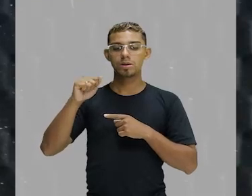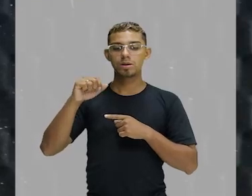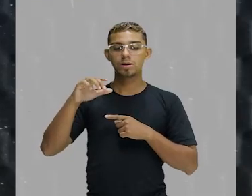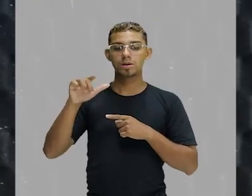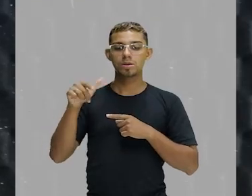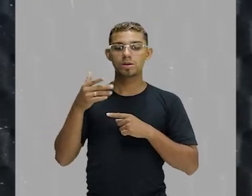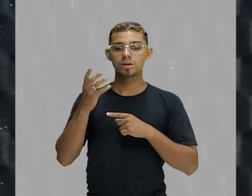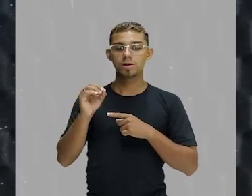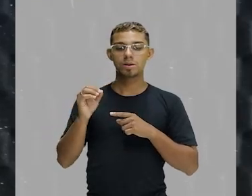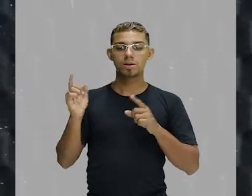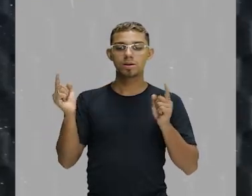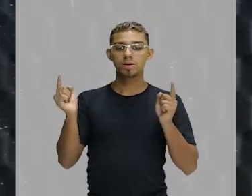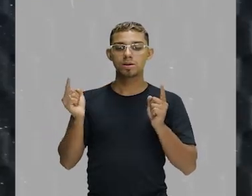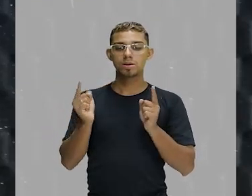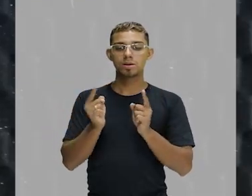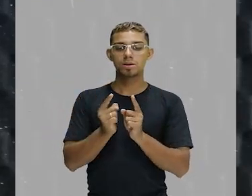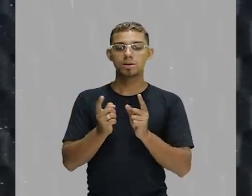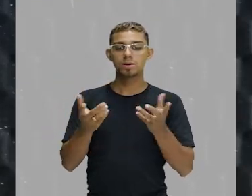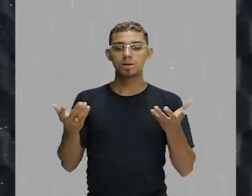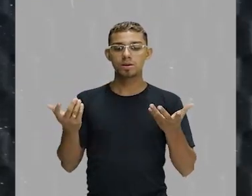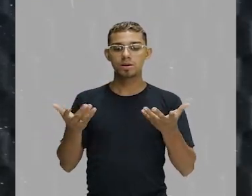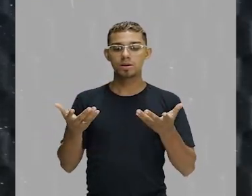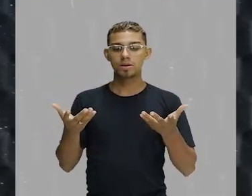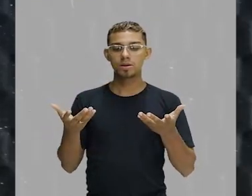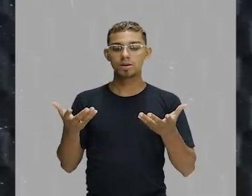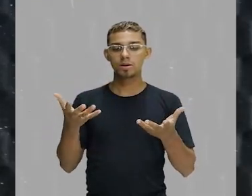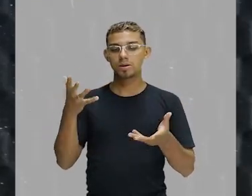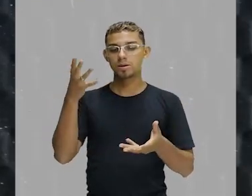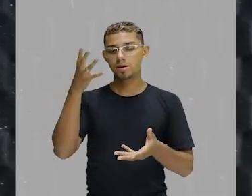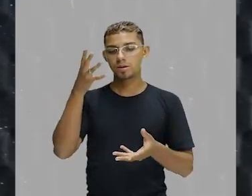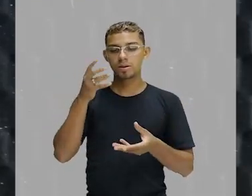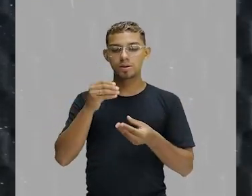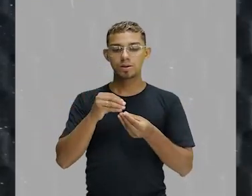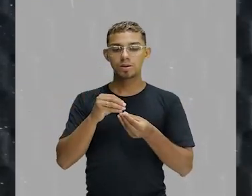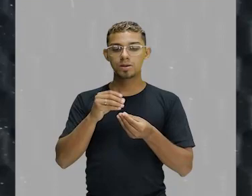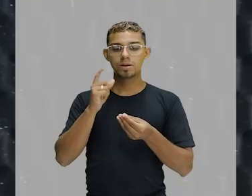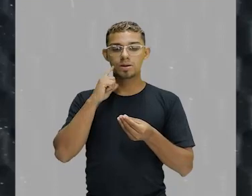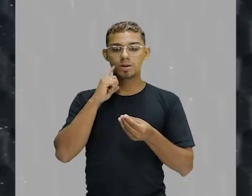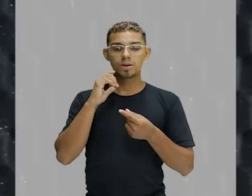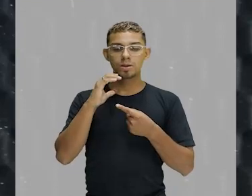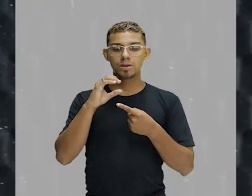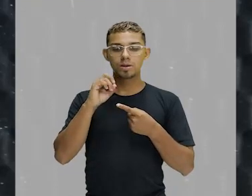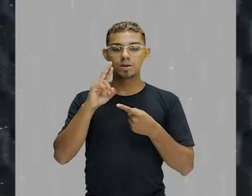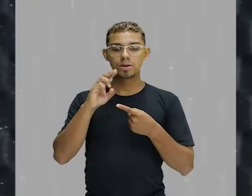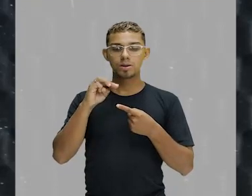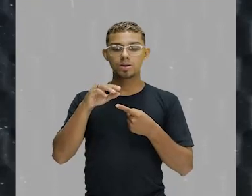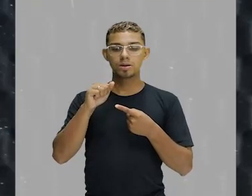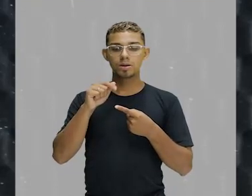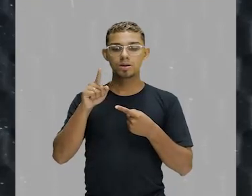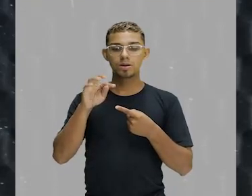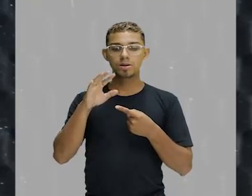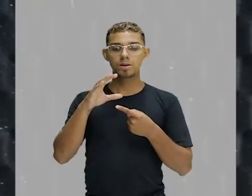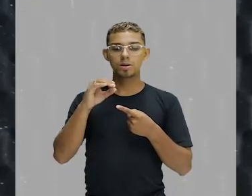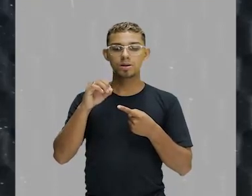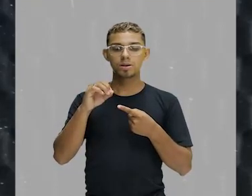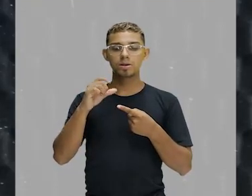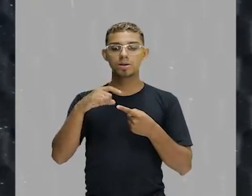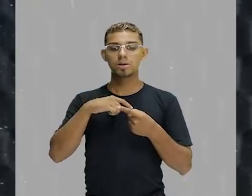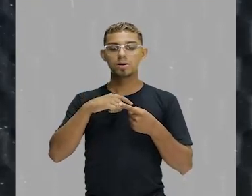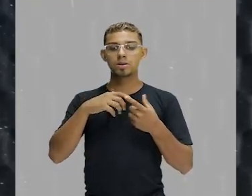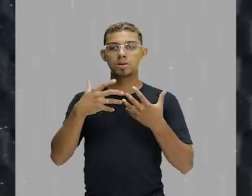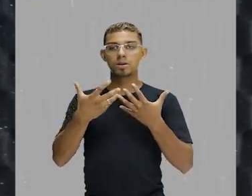um encurtamento. Então, cada cromossomo desse, cada cromátide que está ligada a uma fibra do fuso,